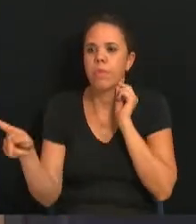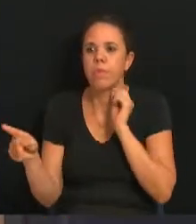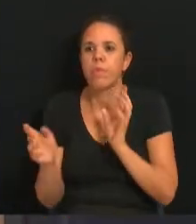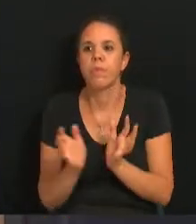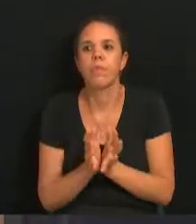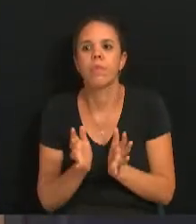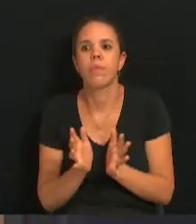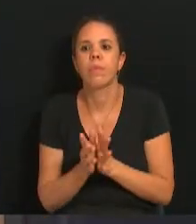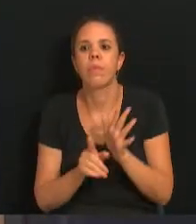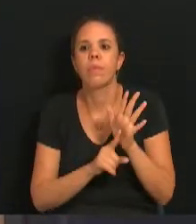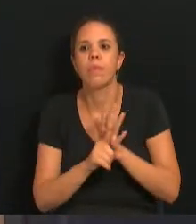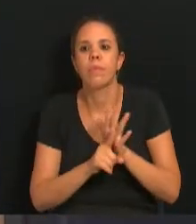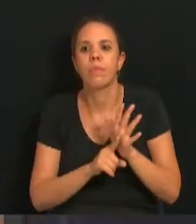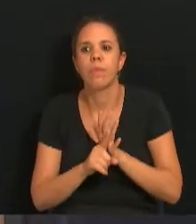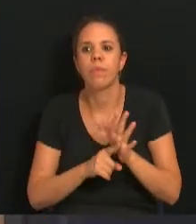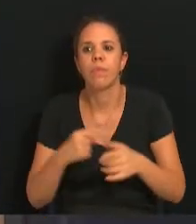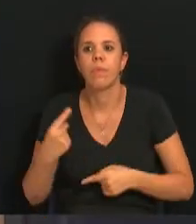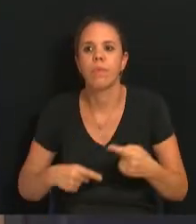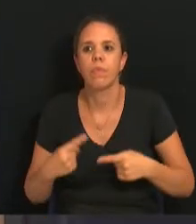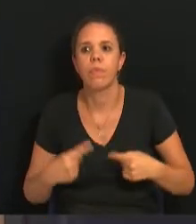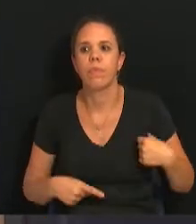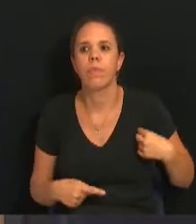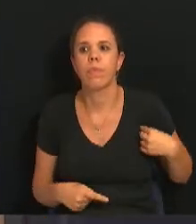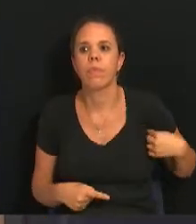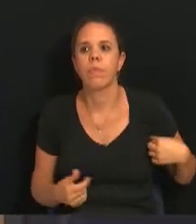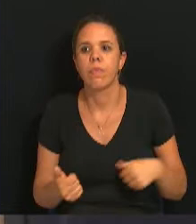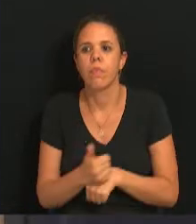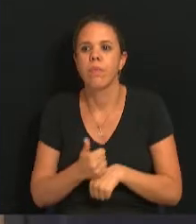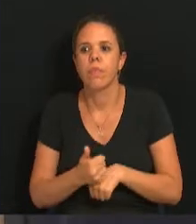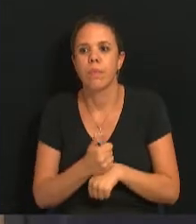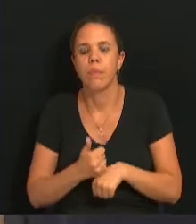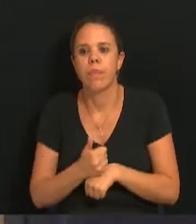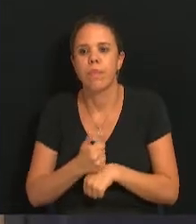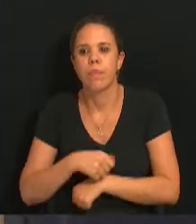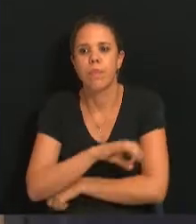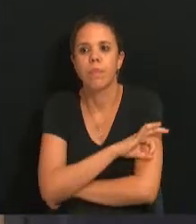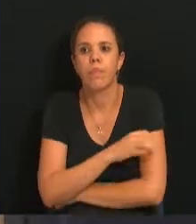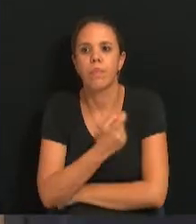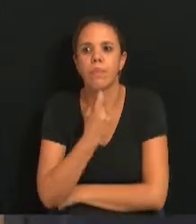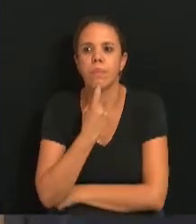de Estudos que debate o funcionalismo público municipal aqui em Campinas.